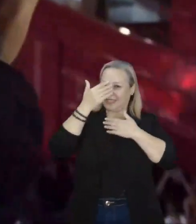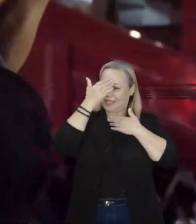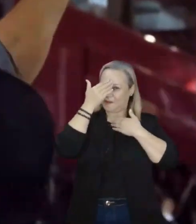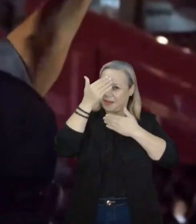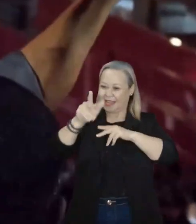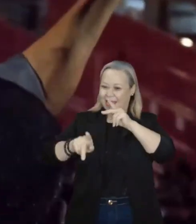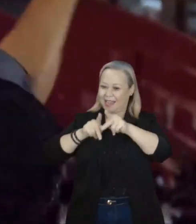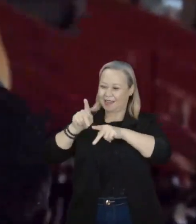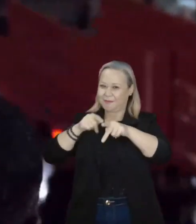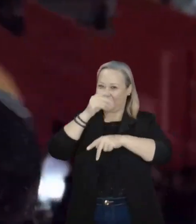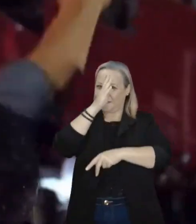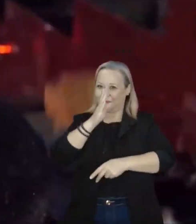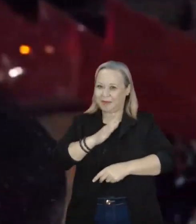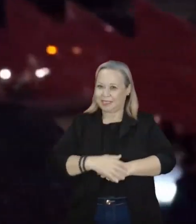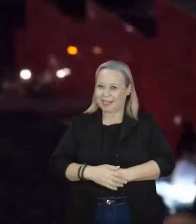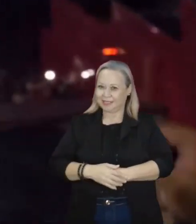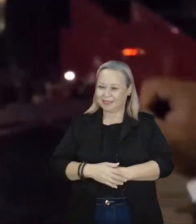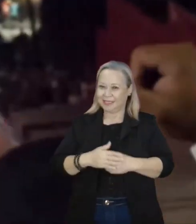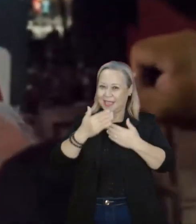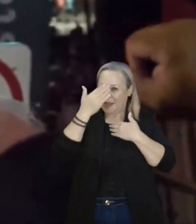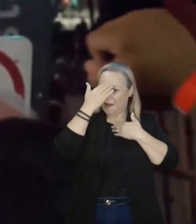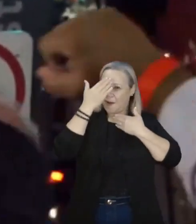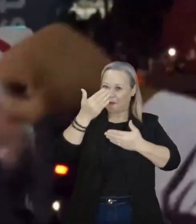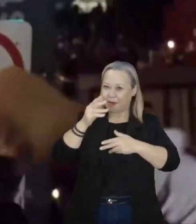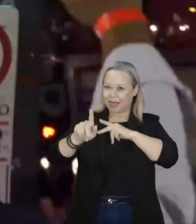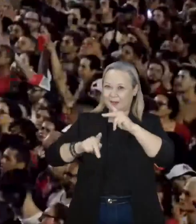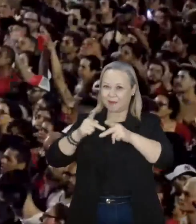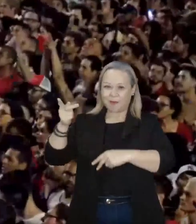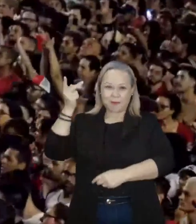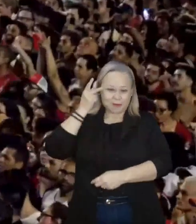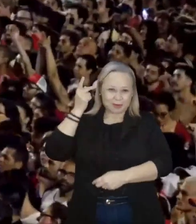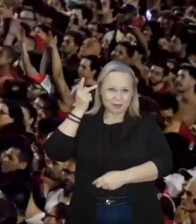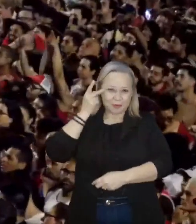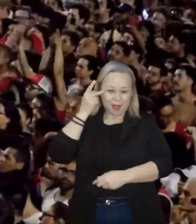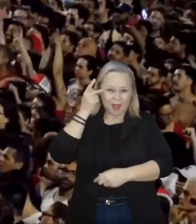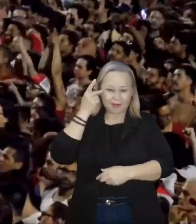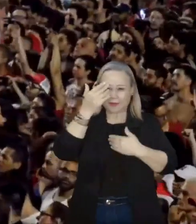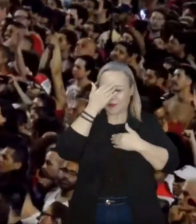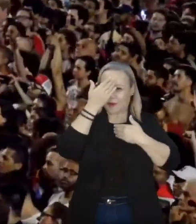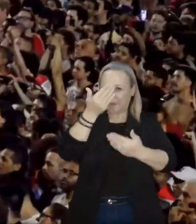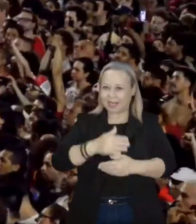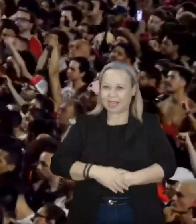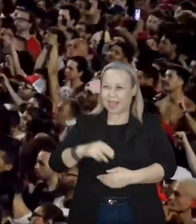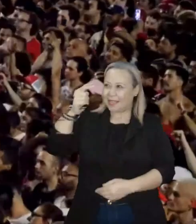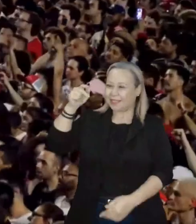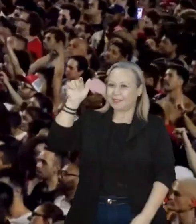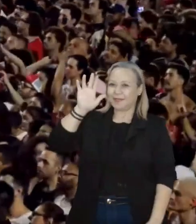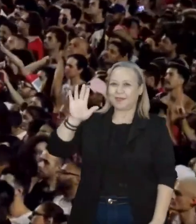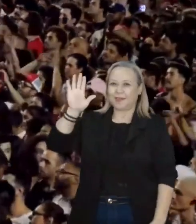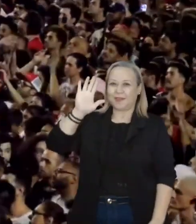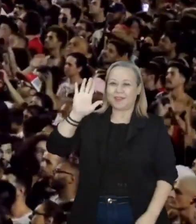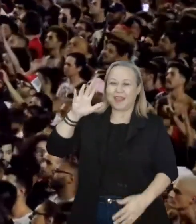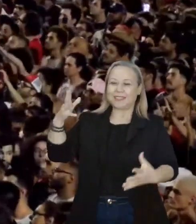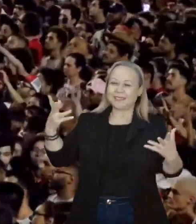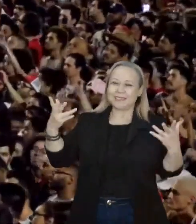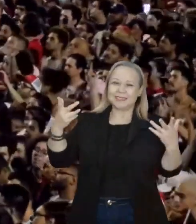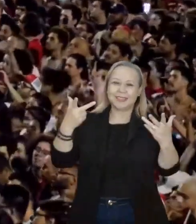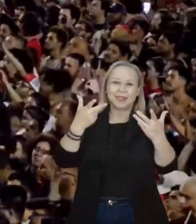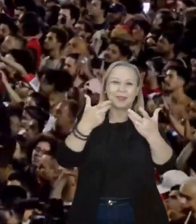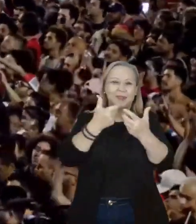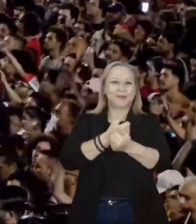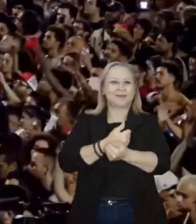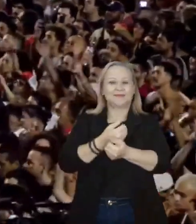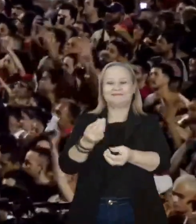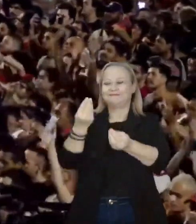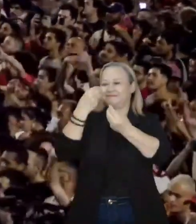povo brasileiro. Obrigado, povo de São Paulo. Obrigado, Nordeste maravilhoso, que nos